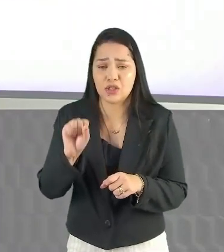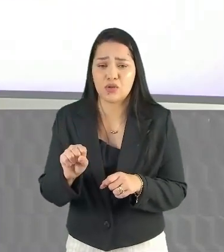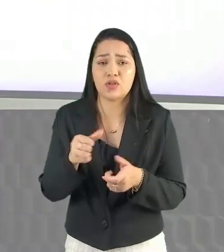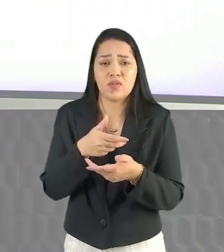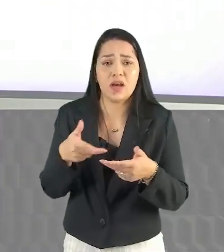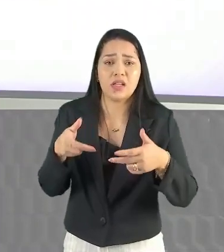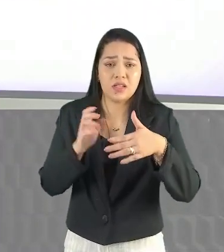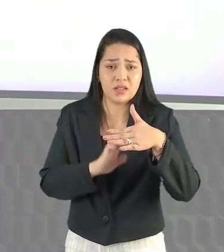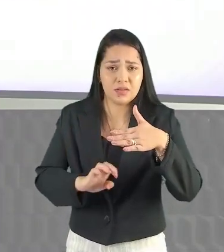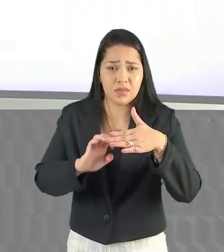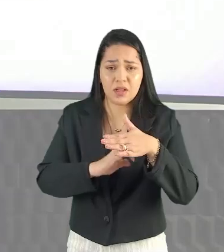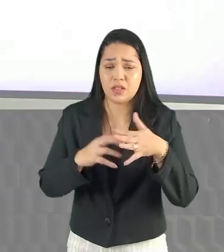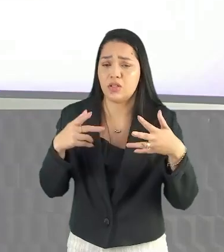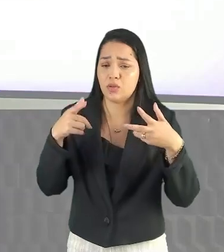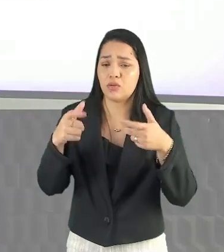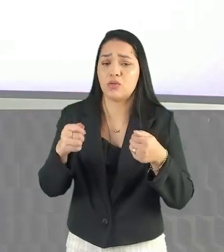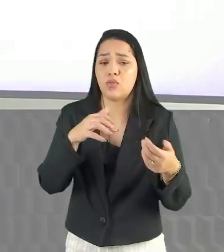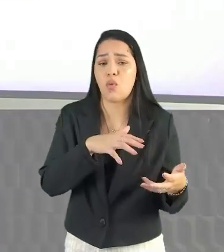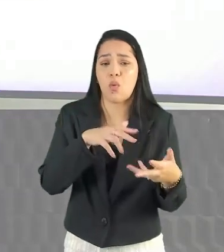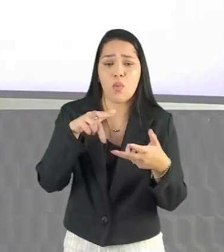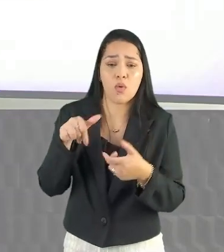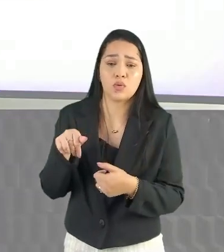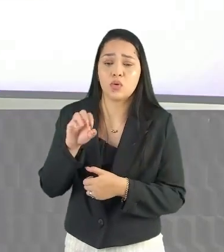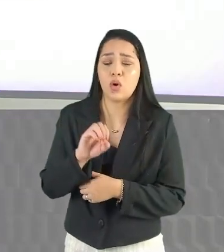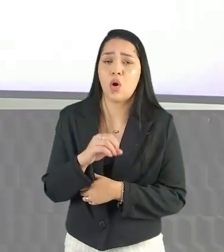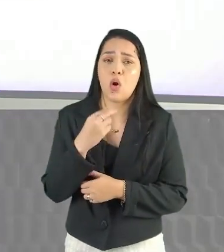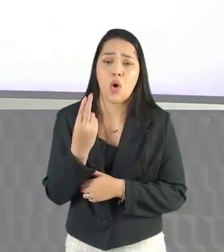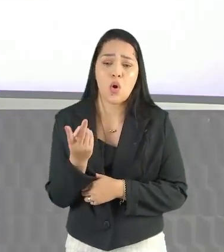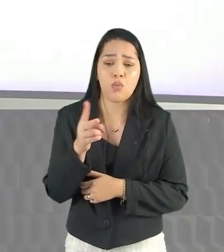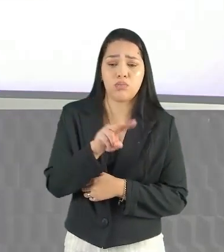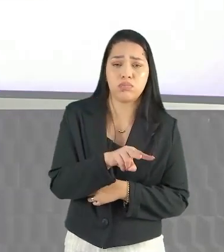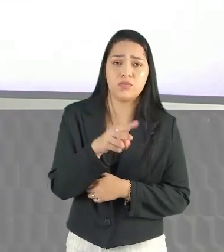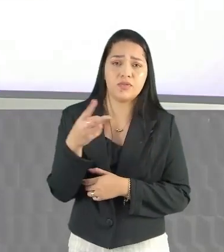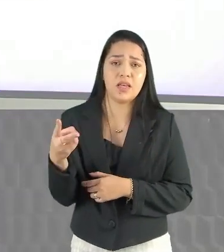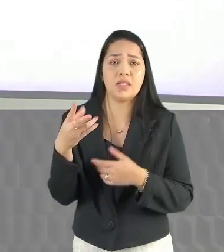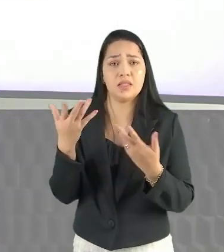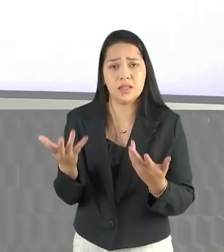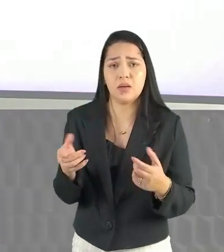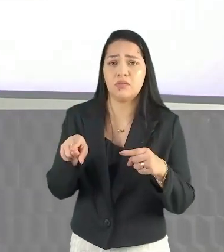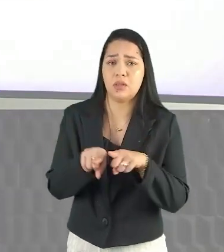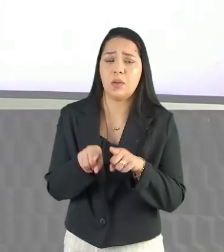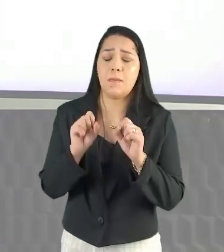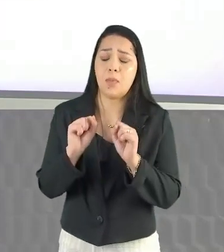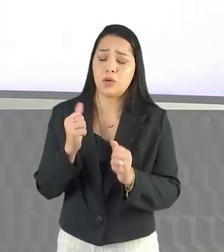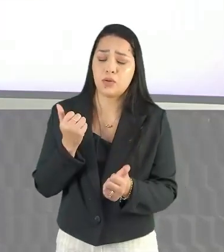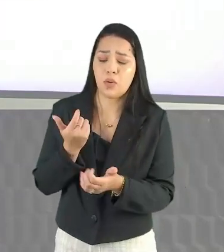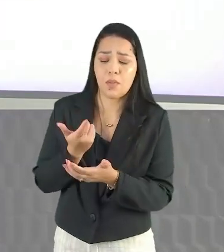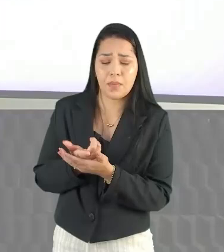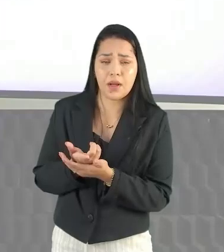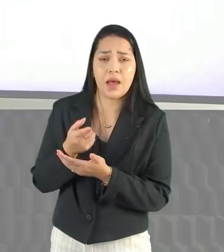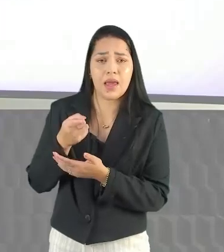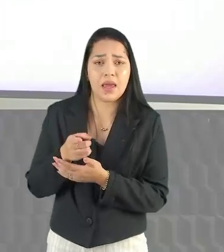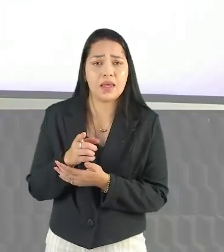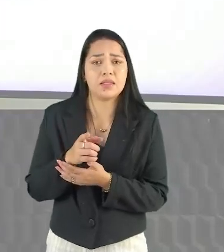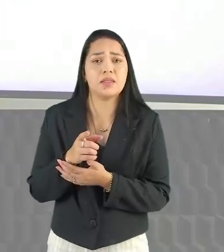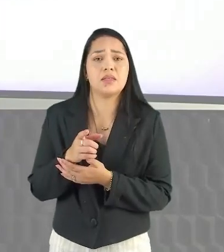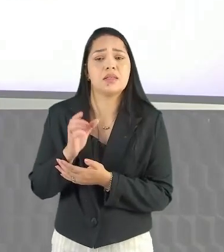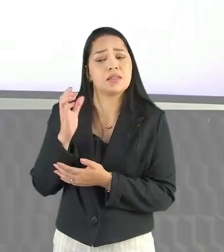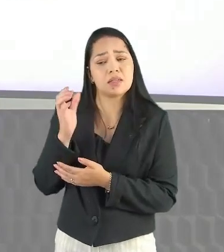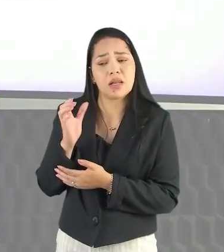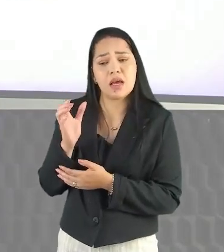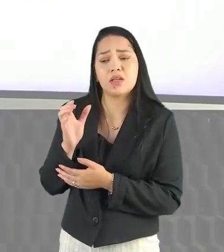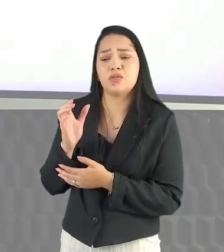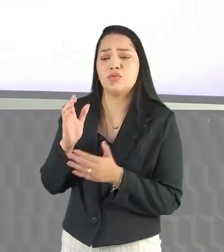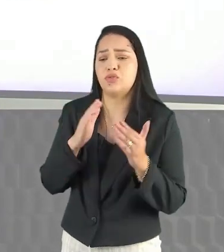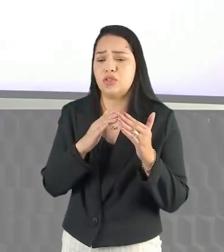exemplo, de empresas no restante do mundo. Ou vice-versa. Né? Então, eu também posso comprar, né, esses créditos